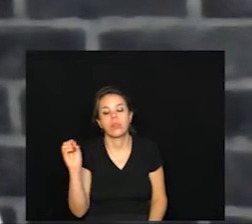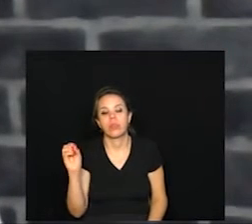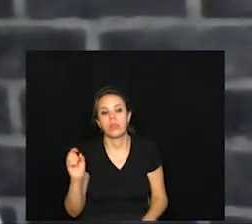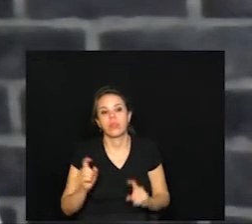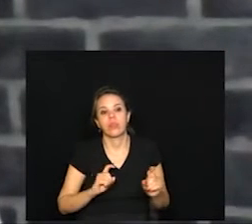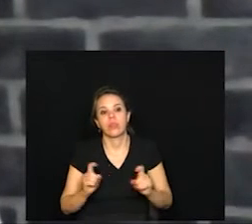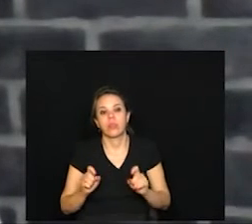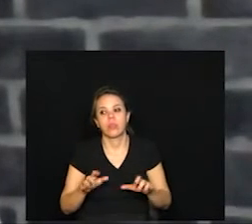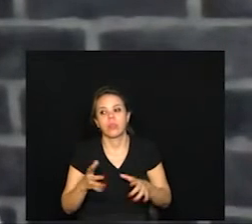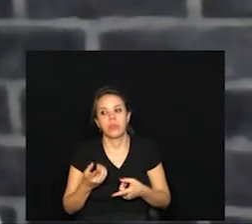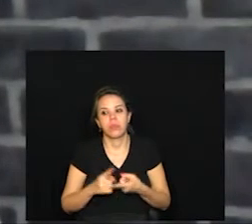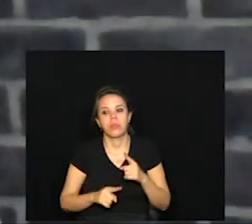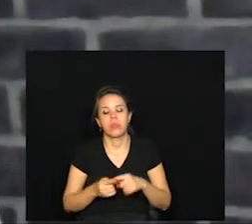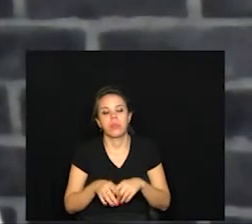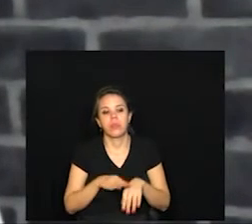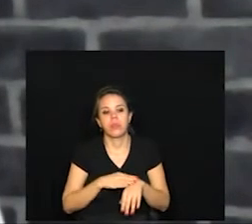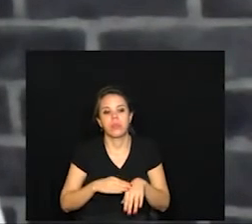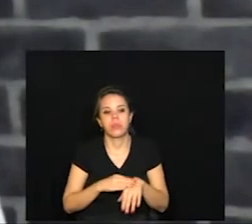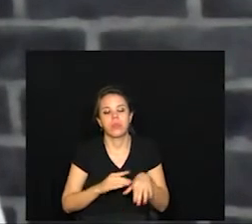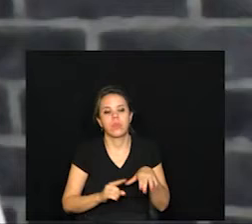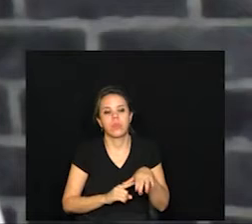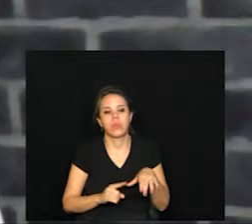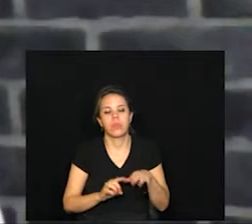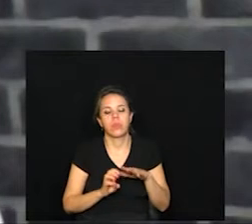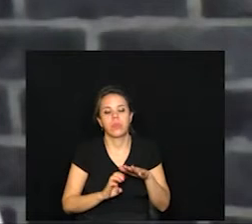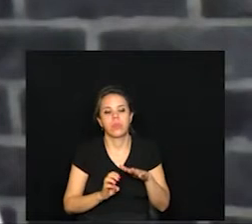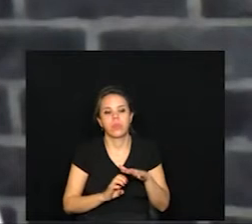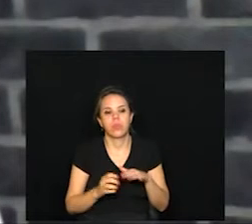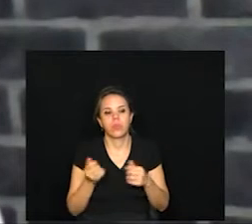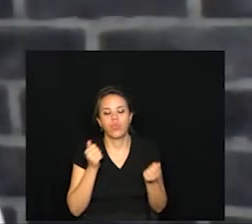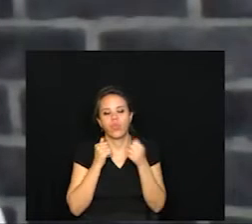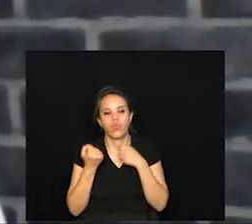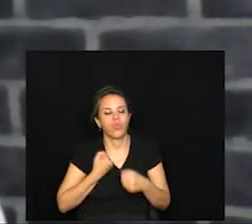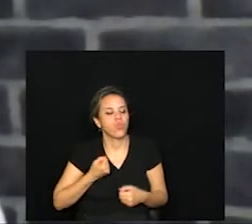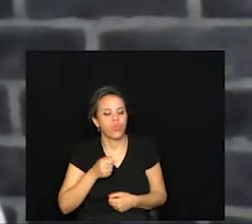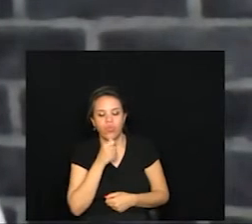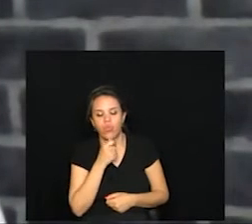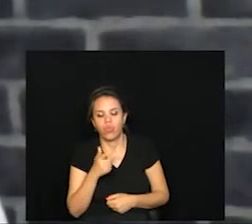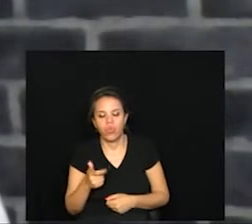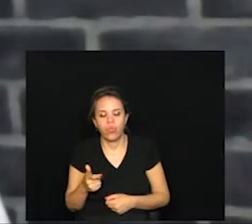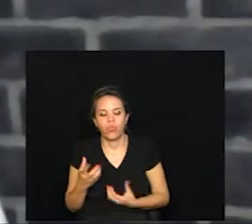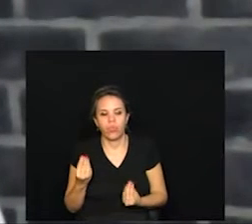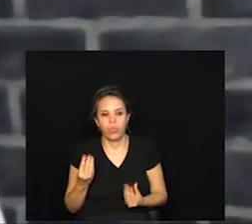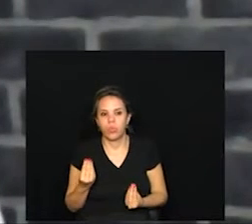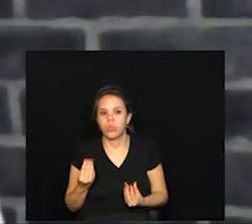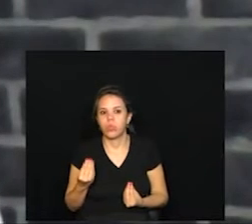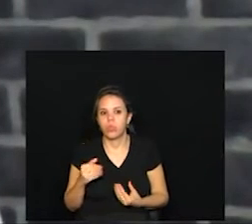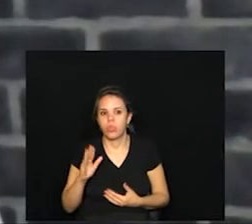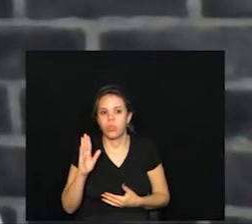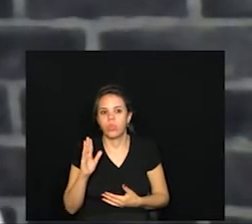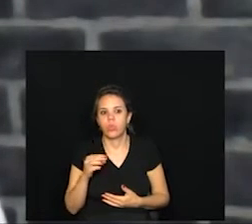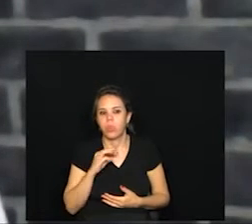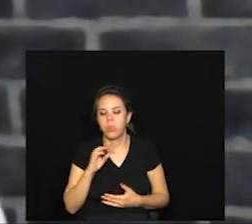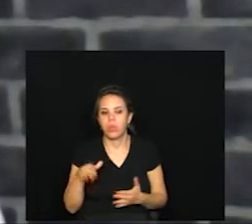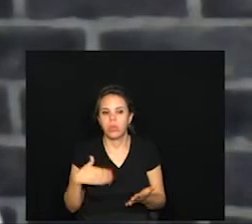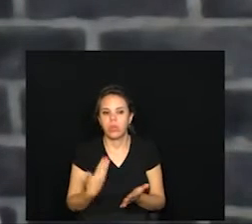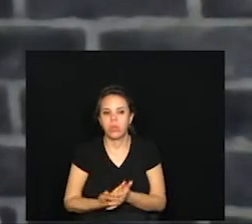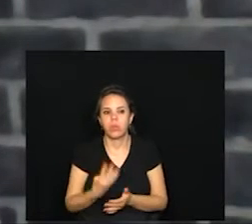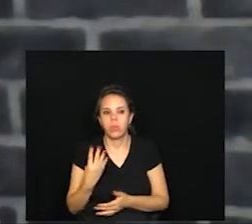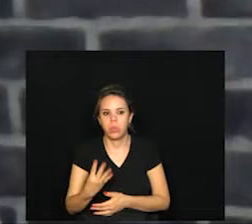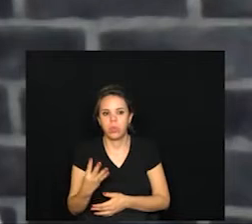audiências. Agora, em julho, eu não tenho o número exato, mas de março para cá